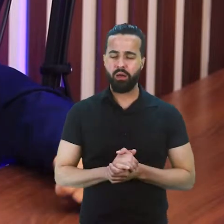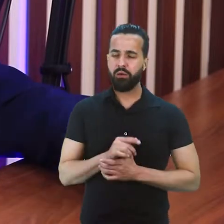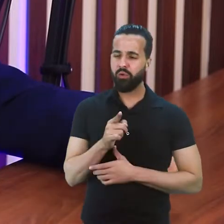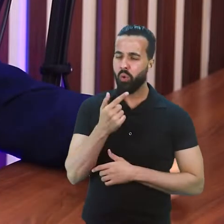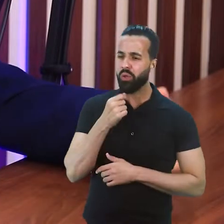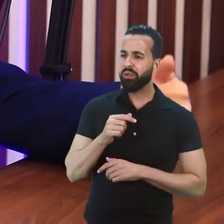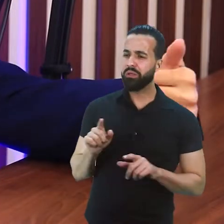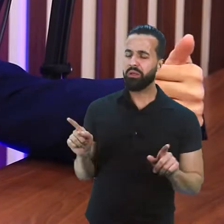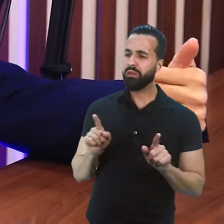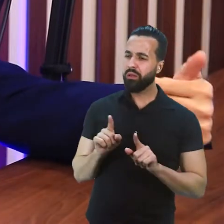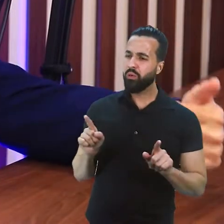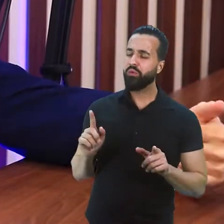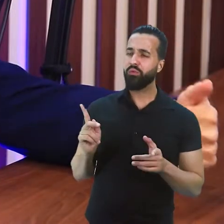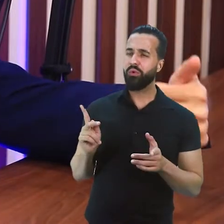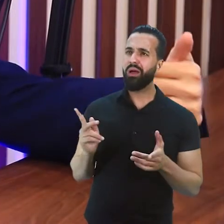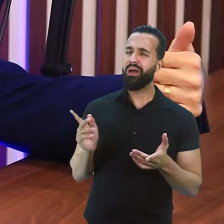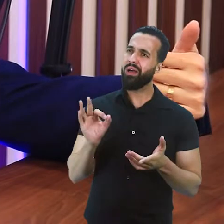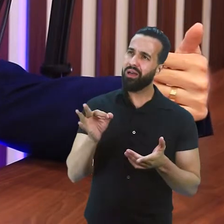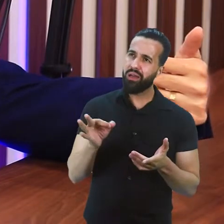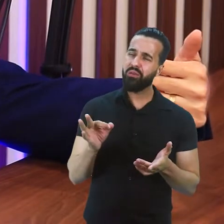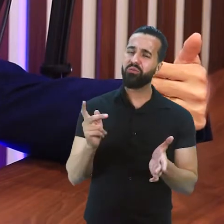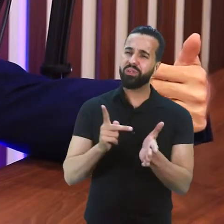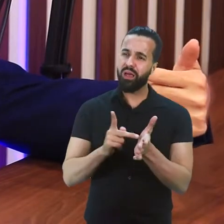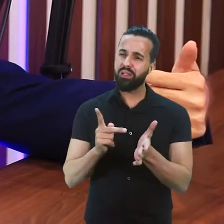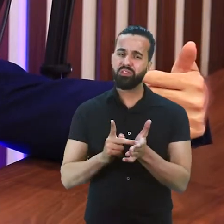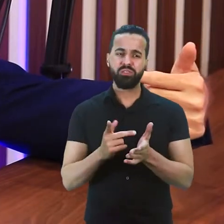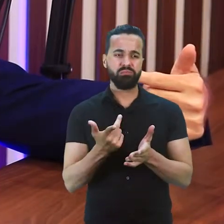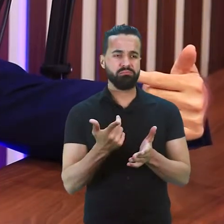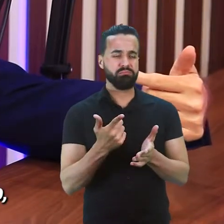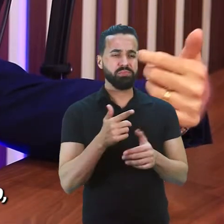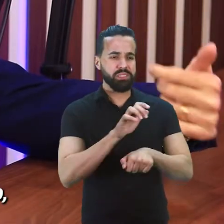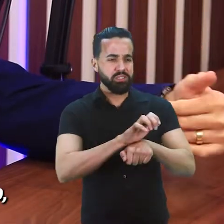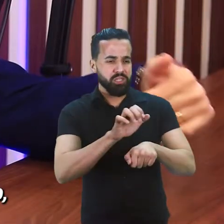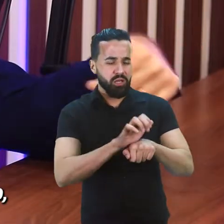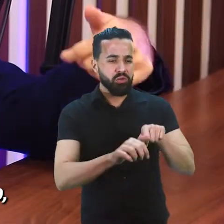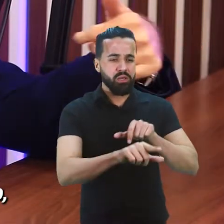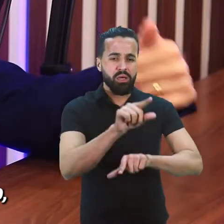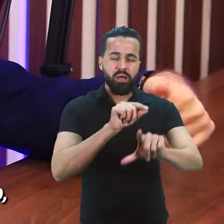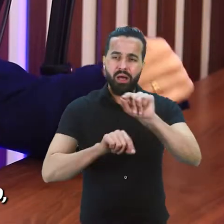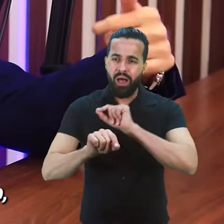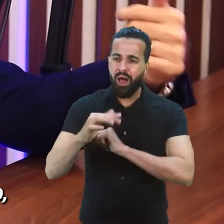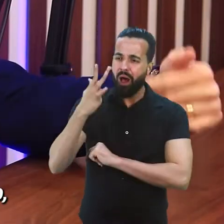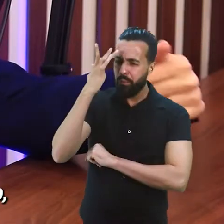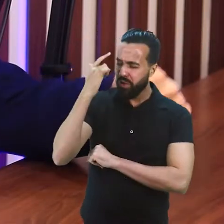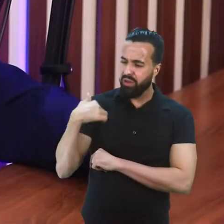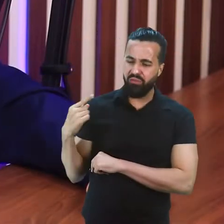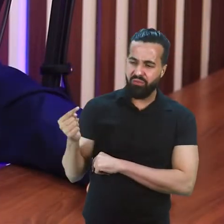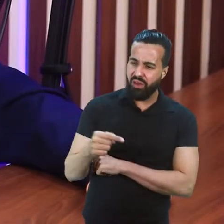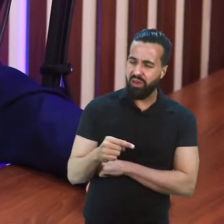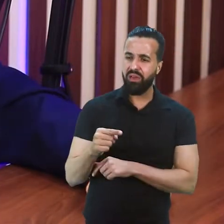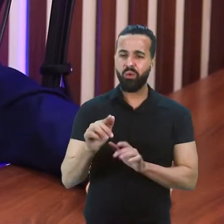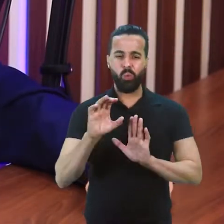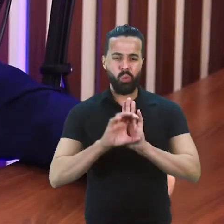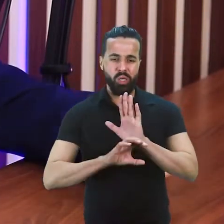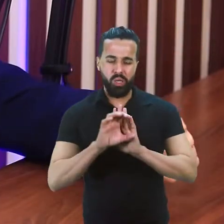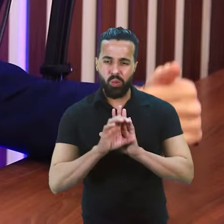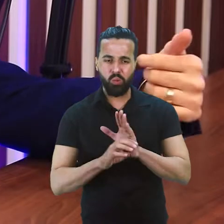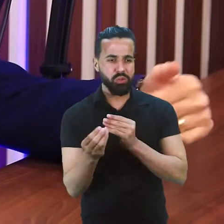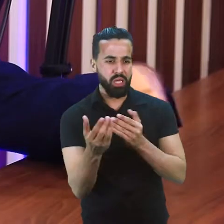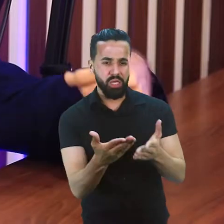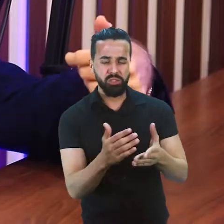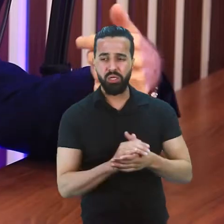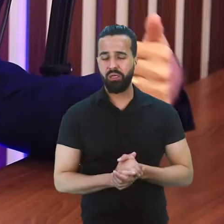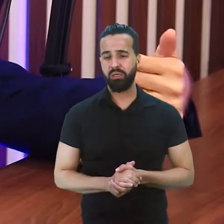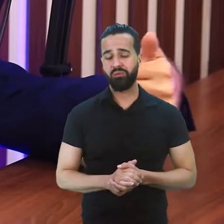assim, não, a gente realmente está fazendo uma seleção, passa aqui amanhã, deixa seu currículo e tal, tal. Aí eu falei, não, tudo